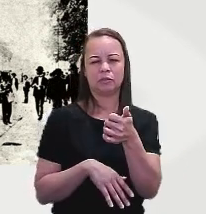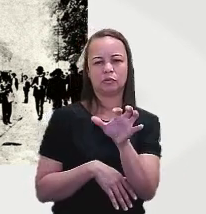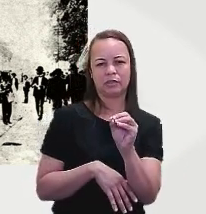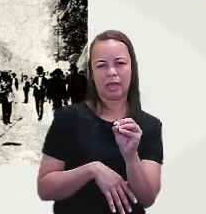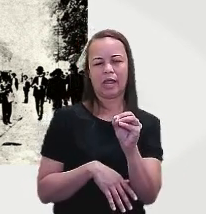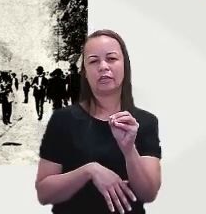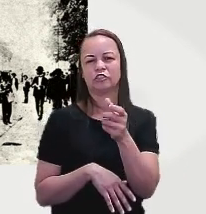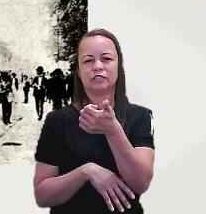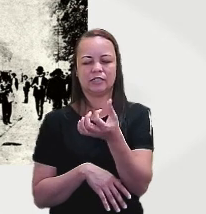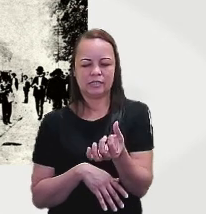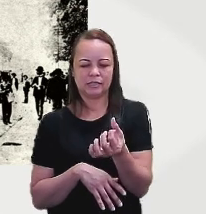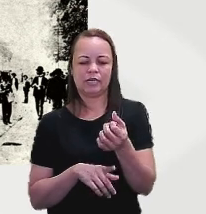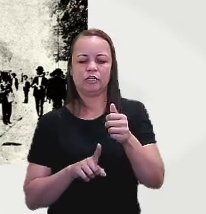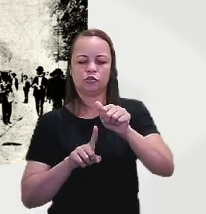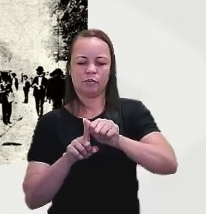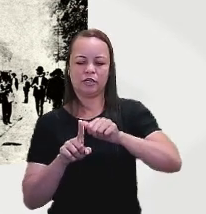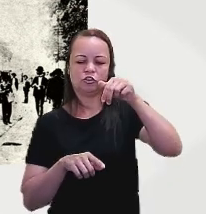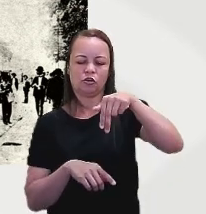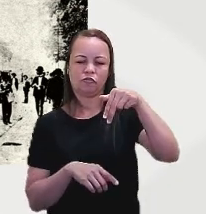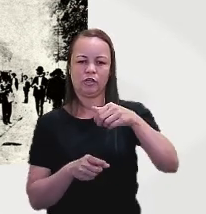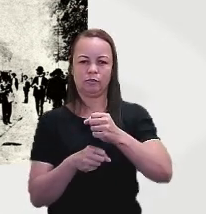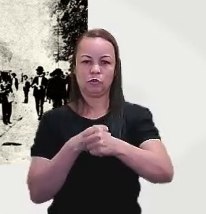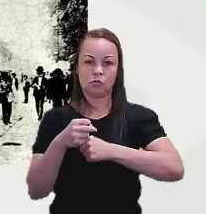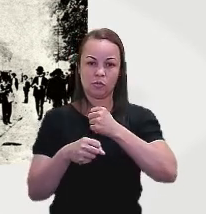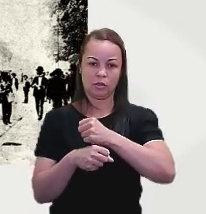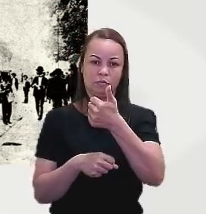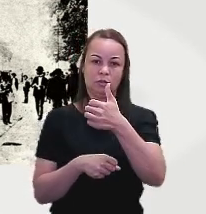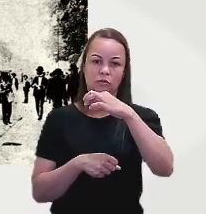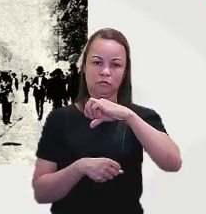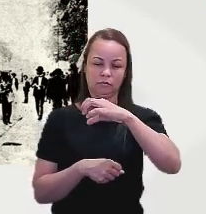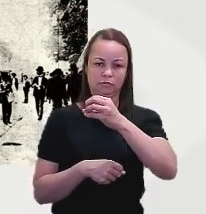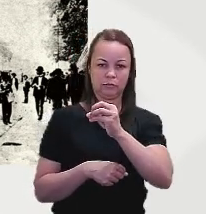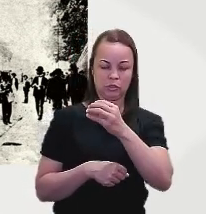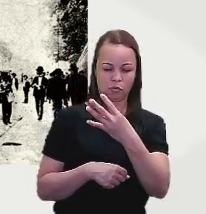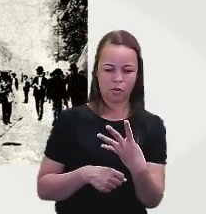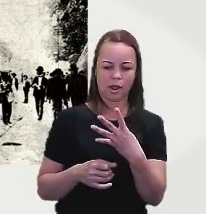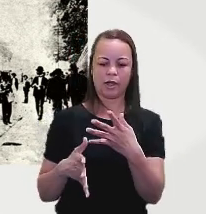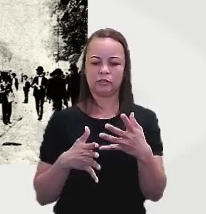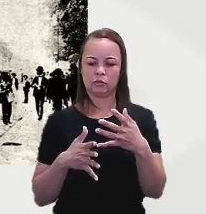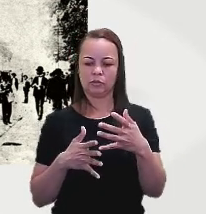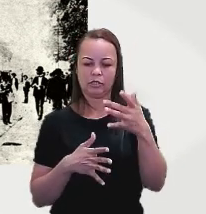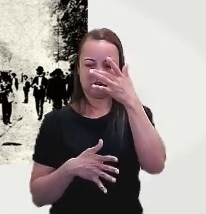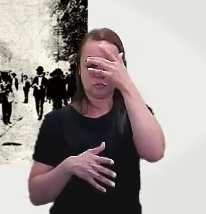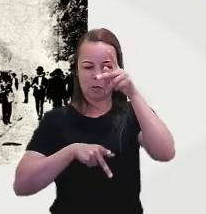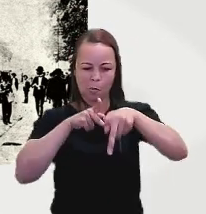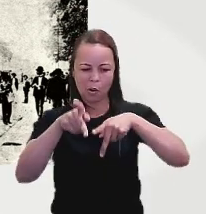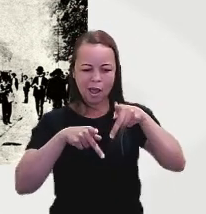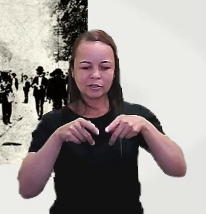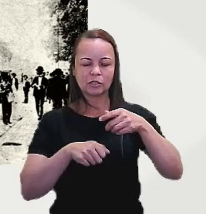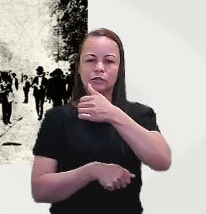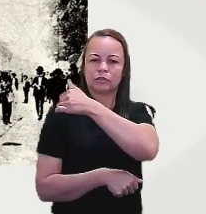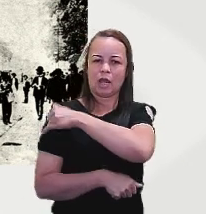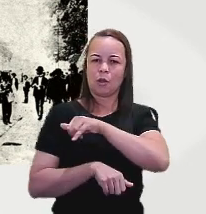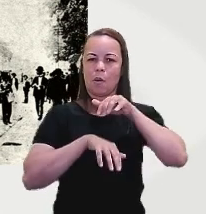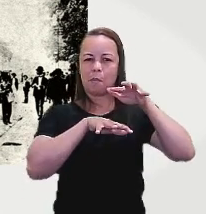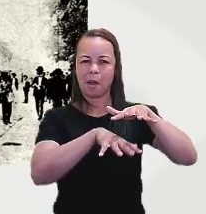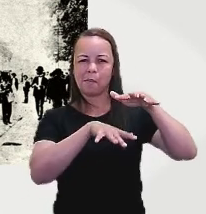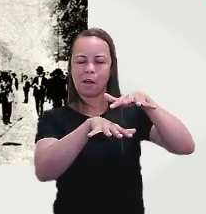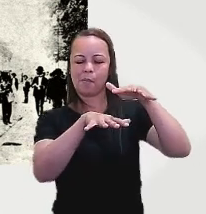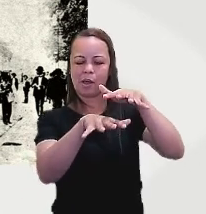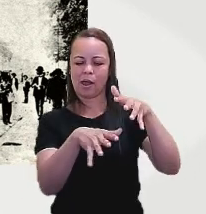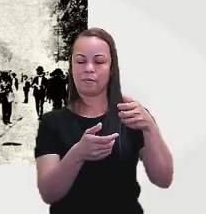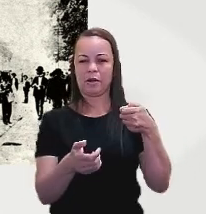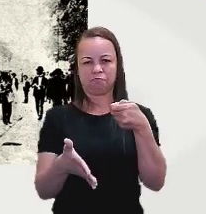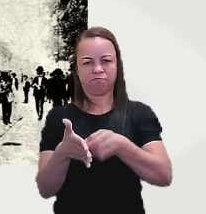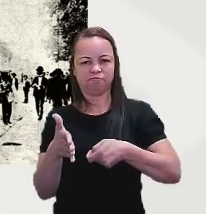de 1904, as camadas populares do Rio de Janeiro saíram às ruas para enfrentar os agentes da saúde pública